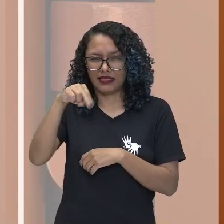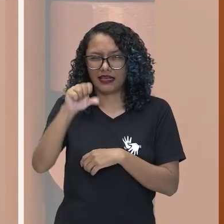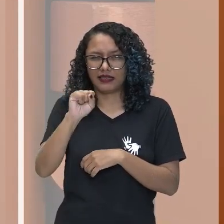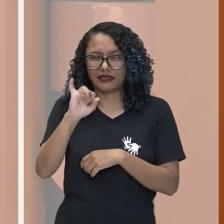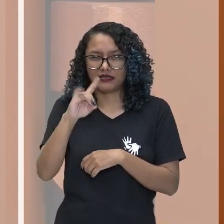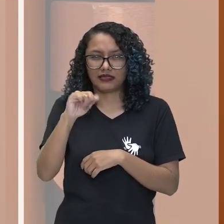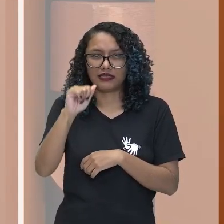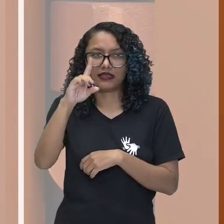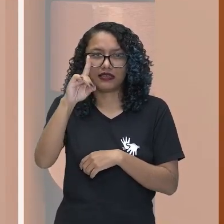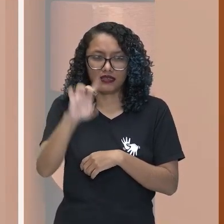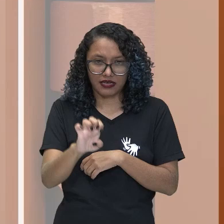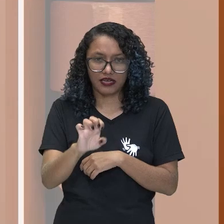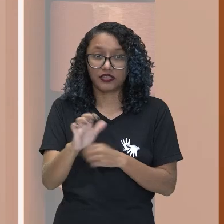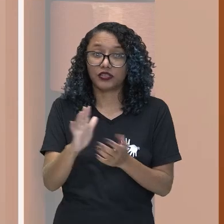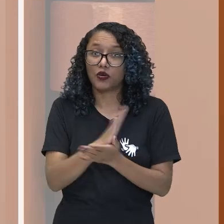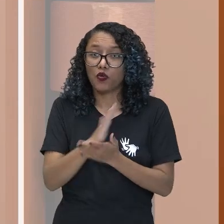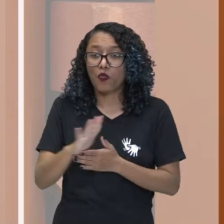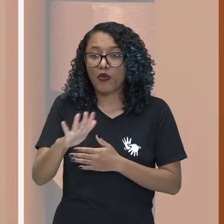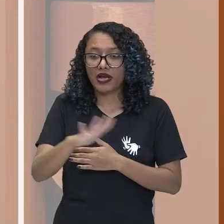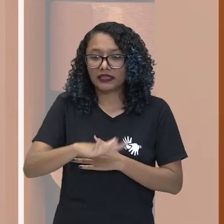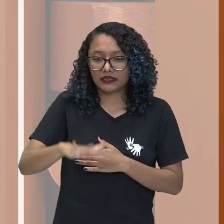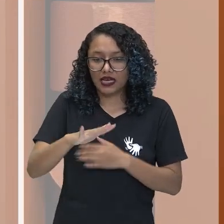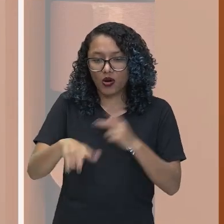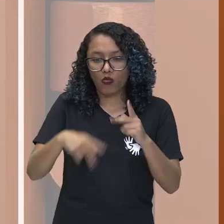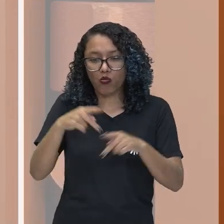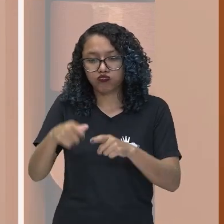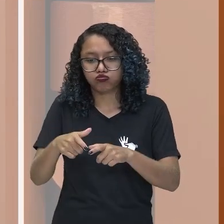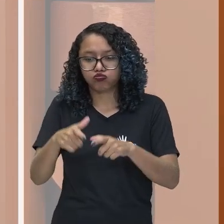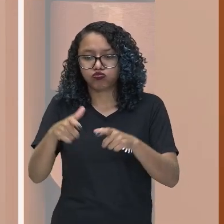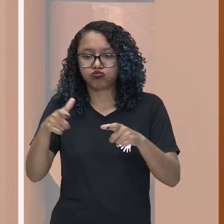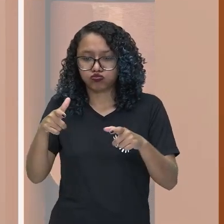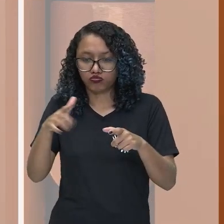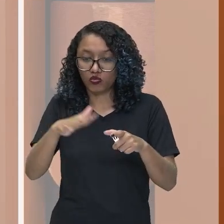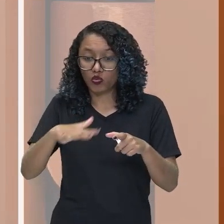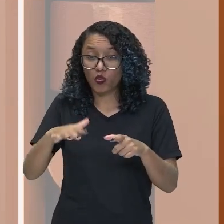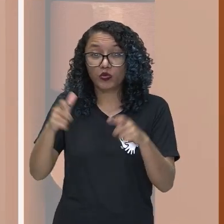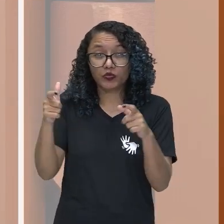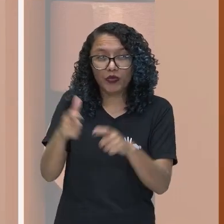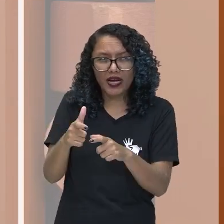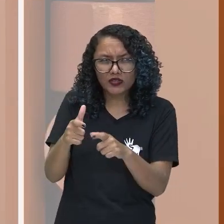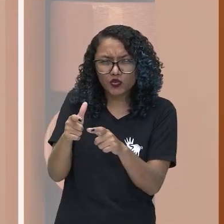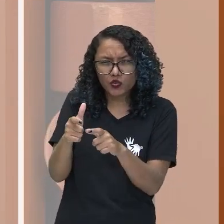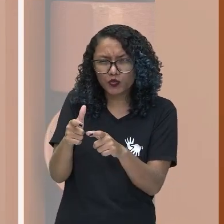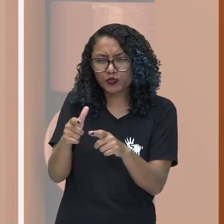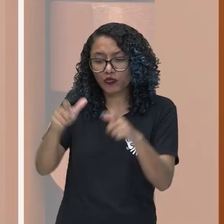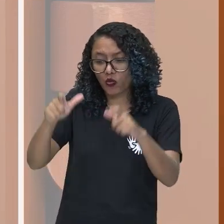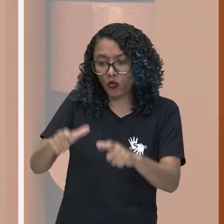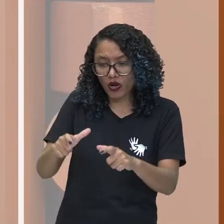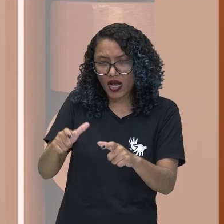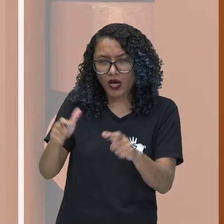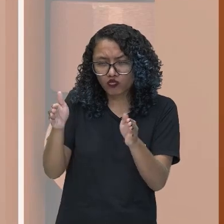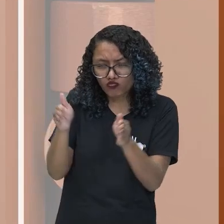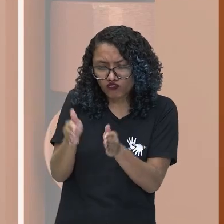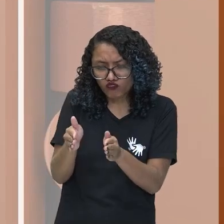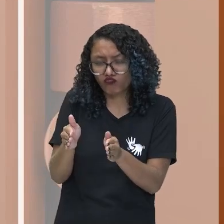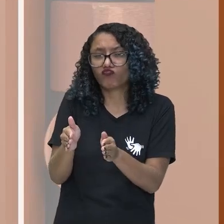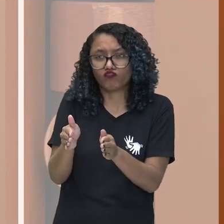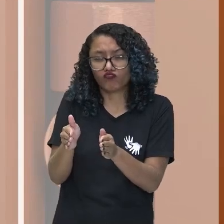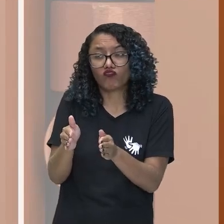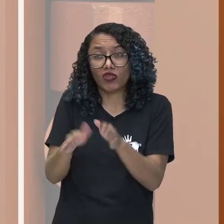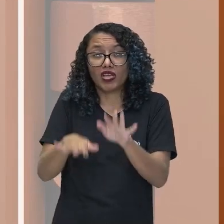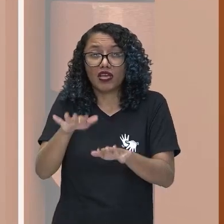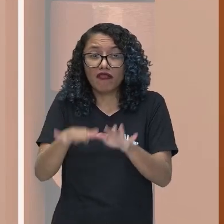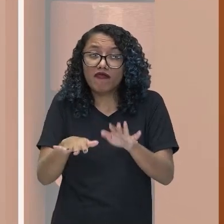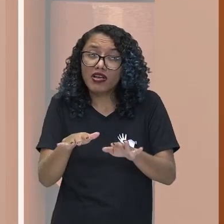com grande quantidade de pessoas em um pequeno espaço, e a gente também pode observar